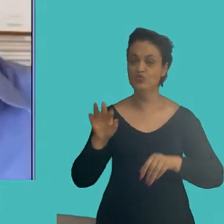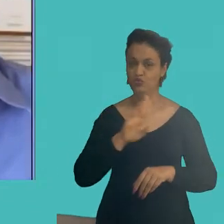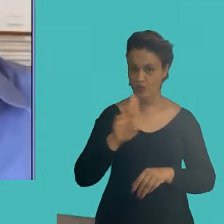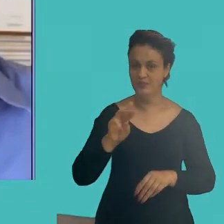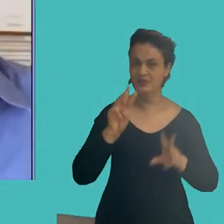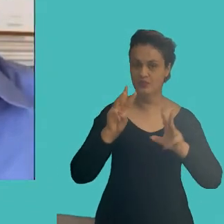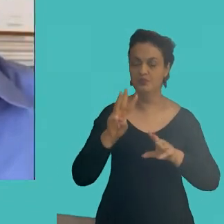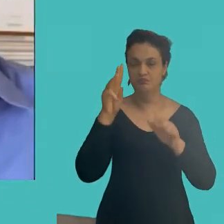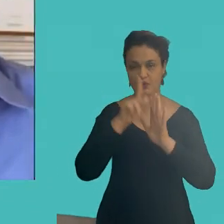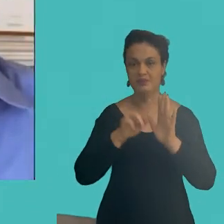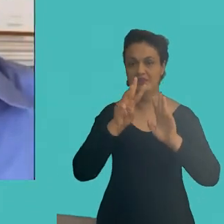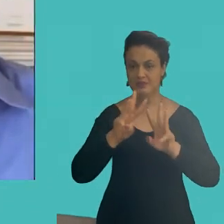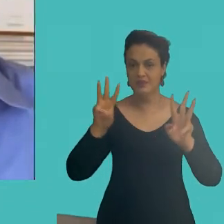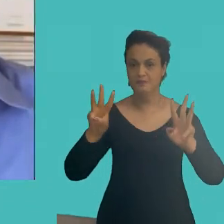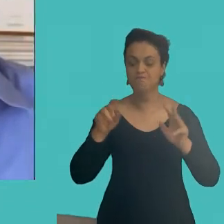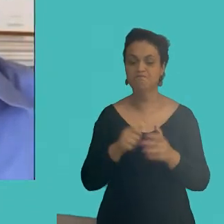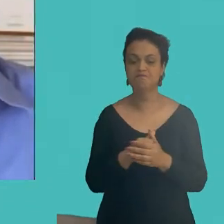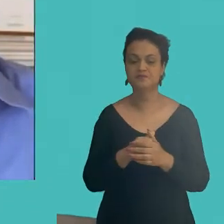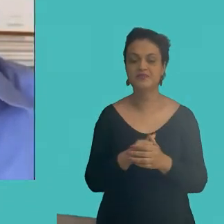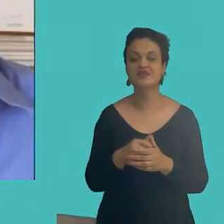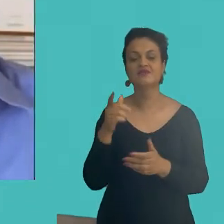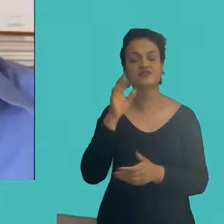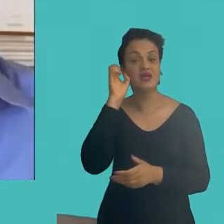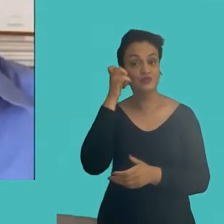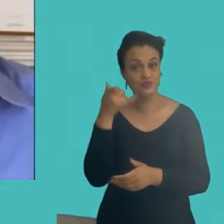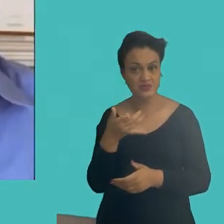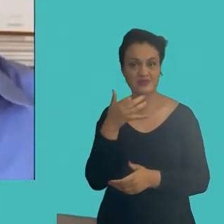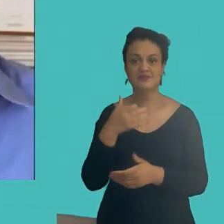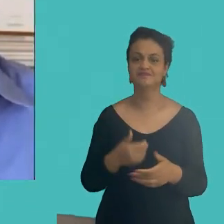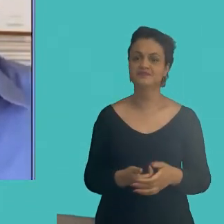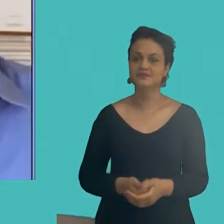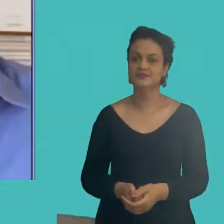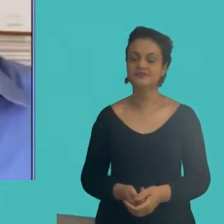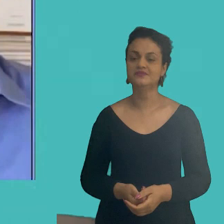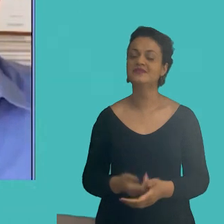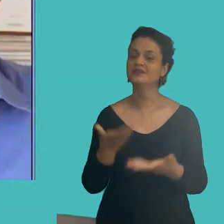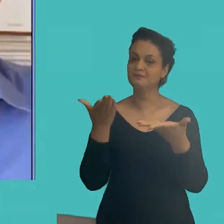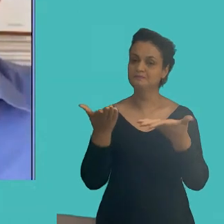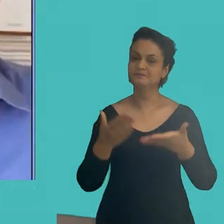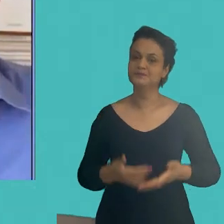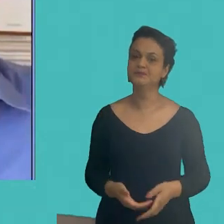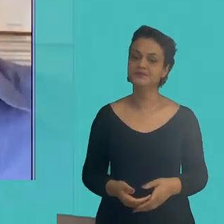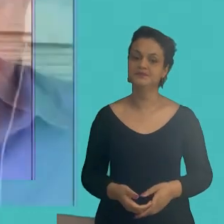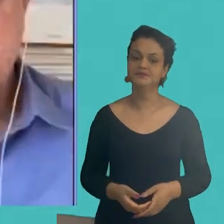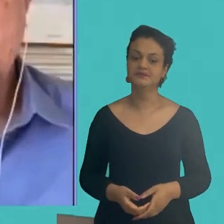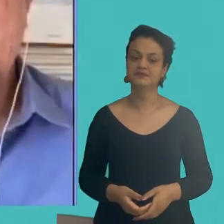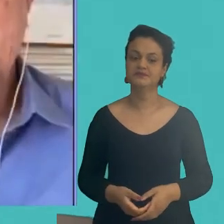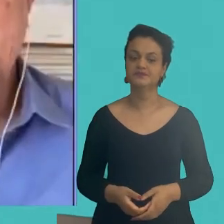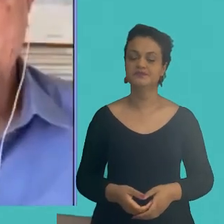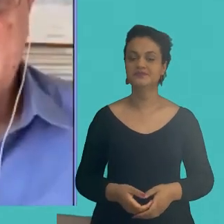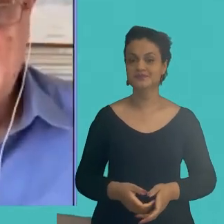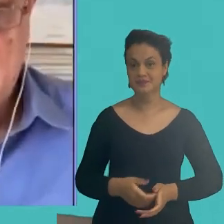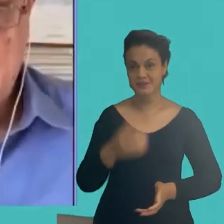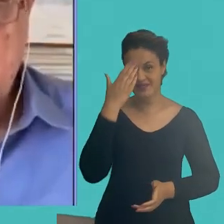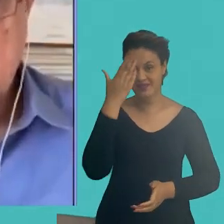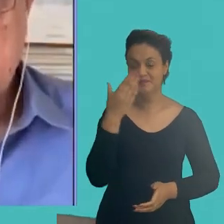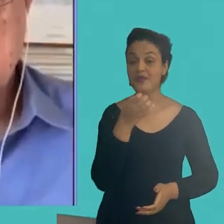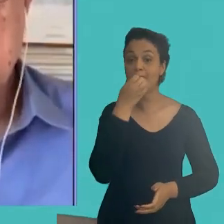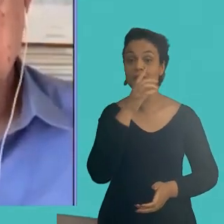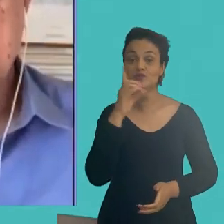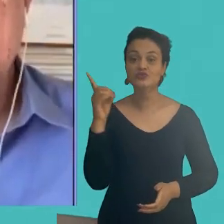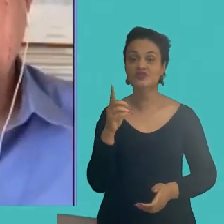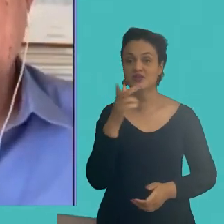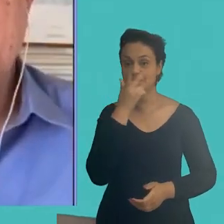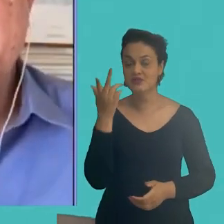antes da sua explanação, para fazer sua autodescrição. É com você, William. Obrigado, Márcia. Bom dia a você, bom dia, Terezinha, bom